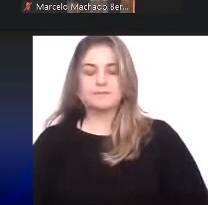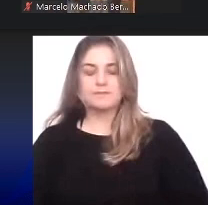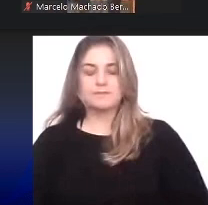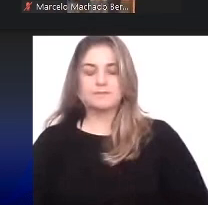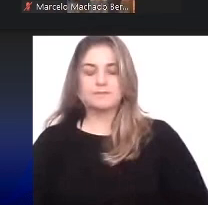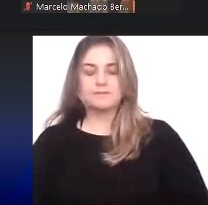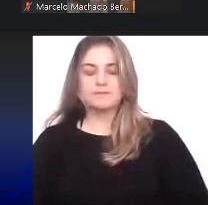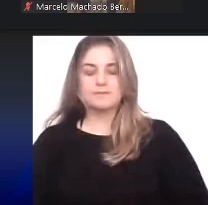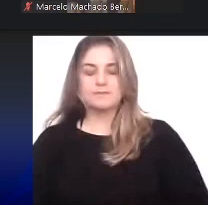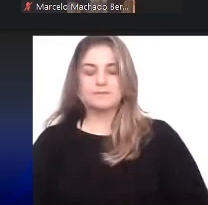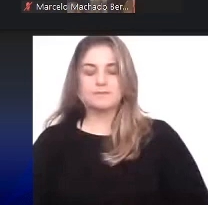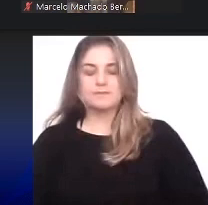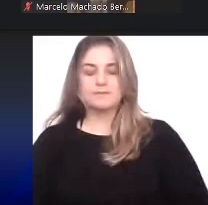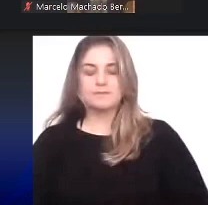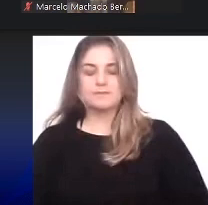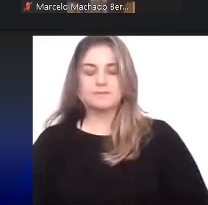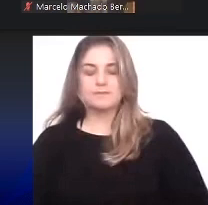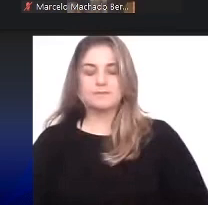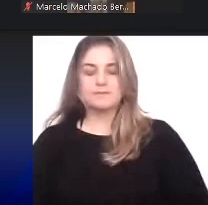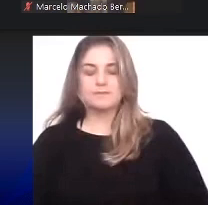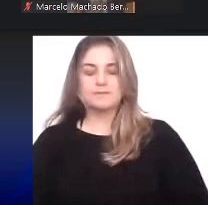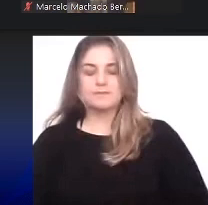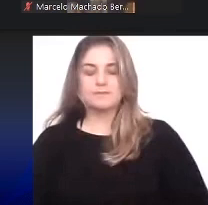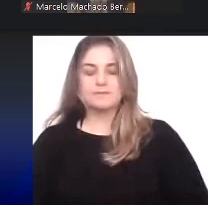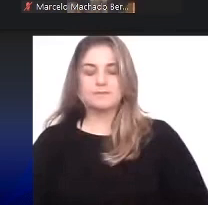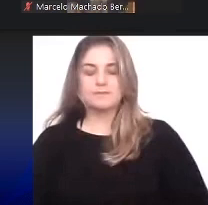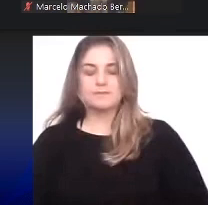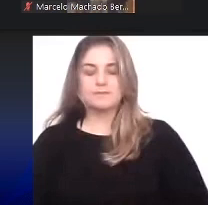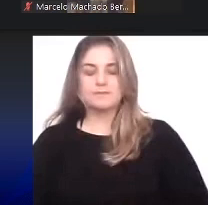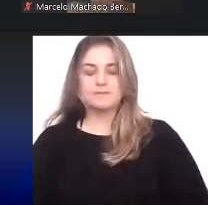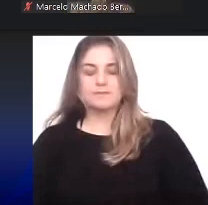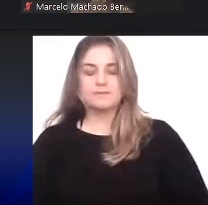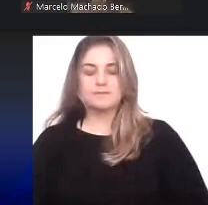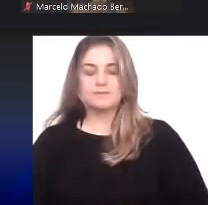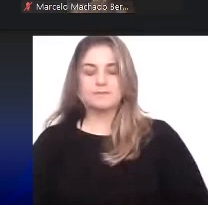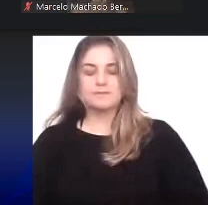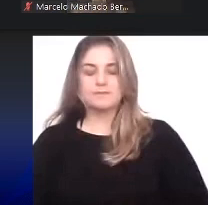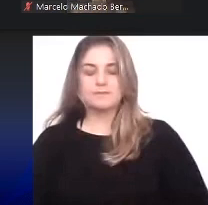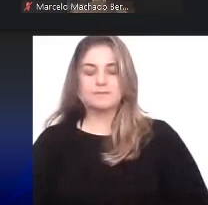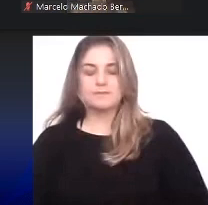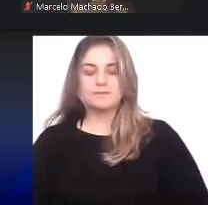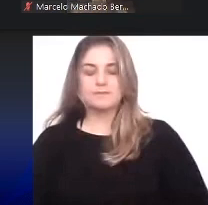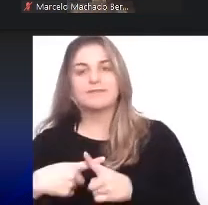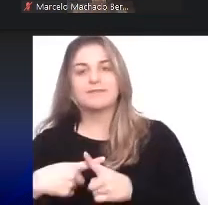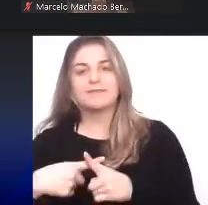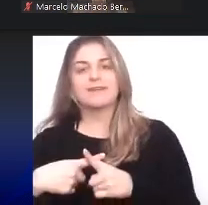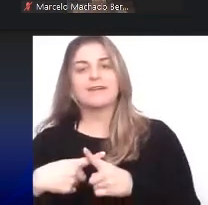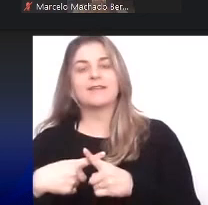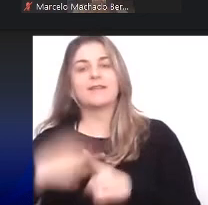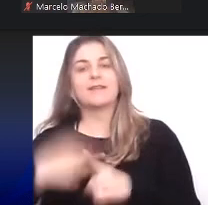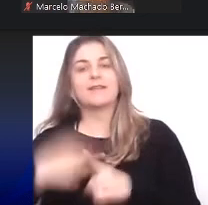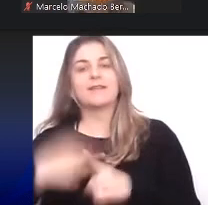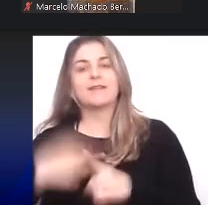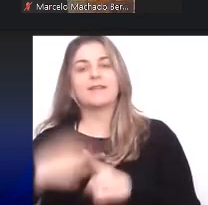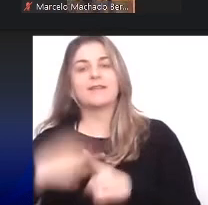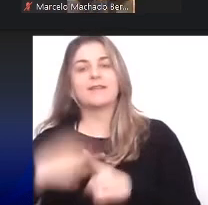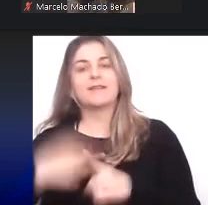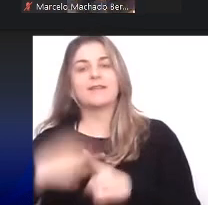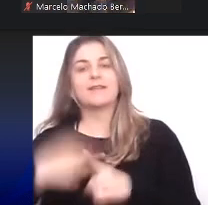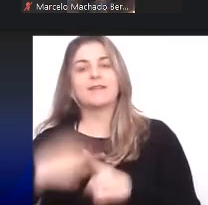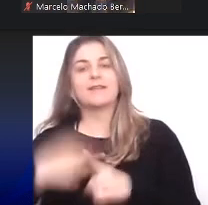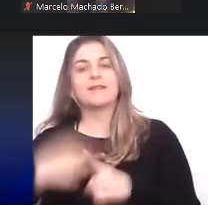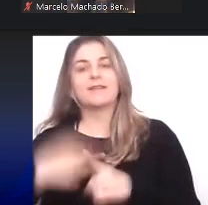E quem é interrompido duas vezes no meio da palestra sofre sempre